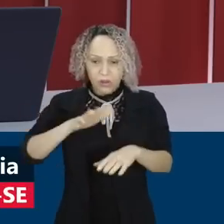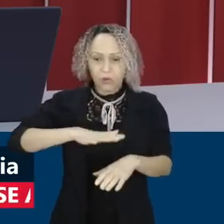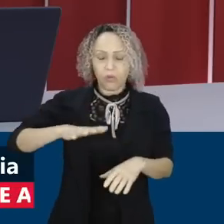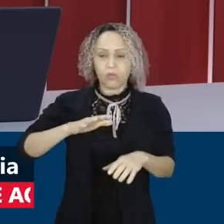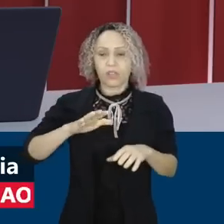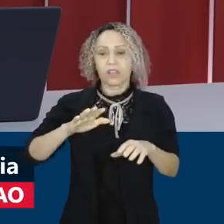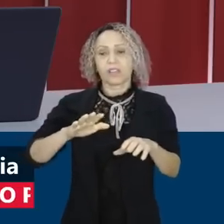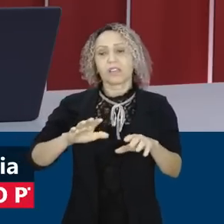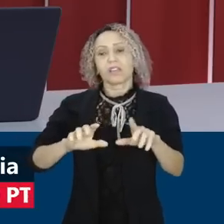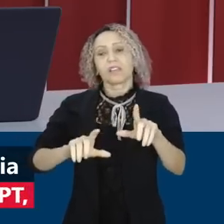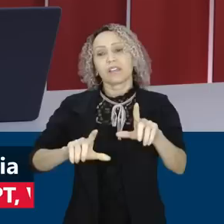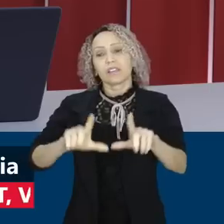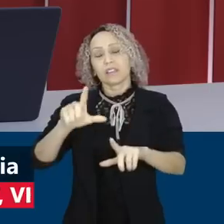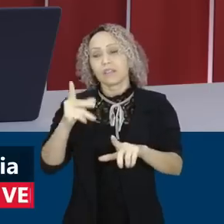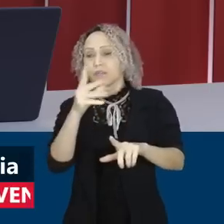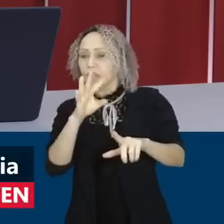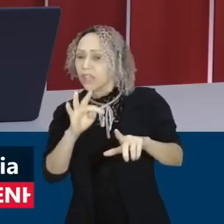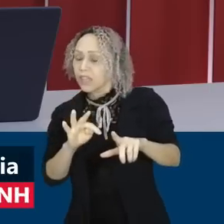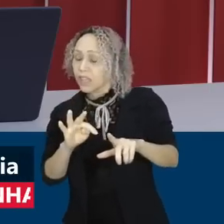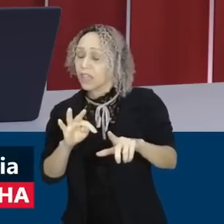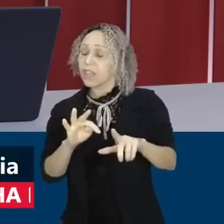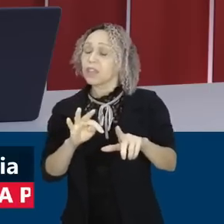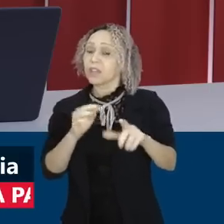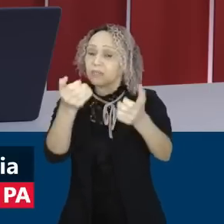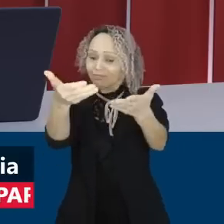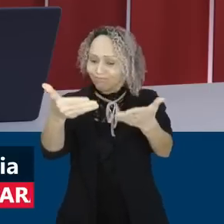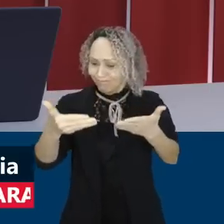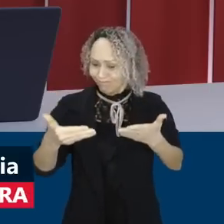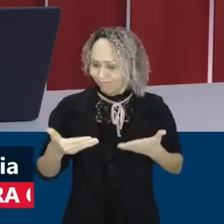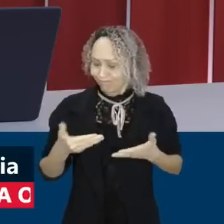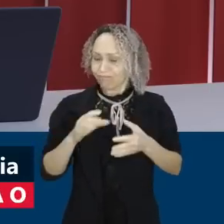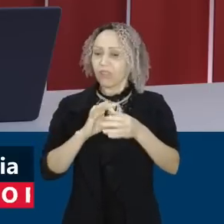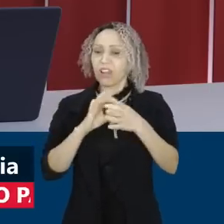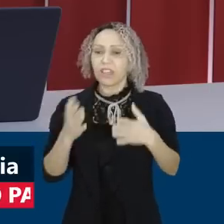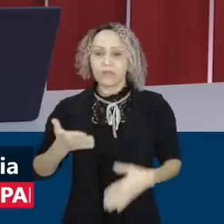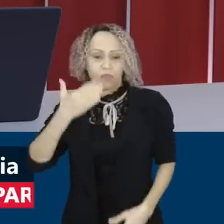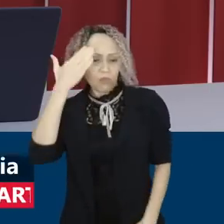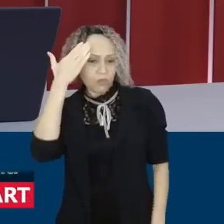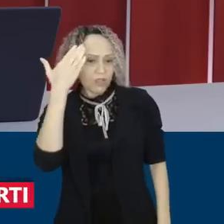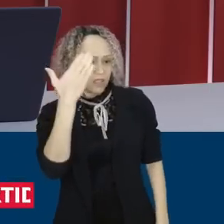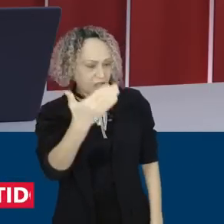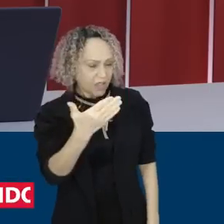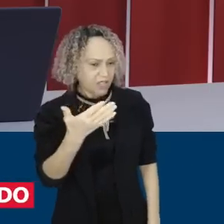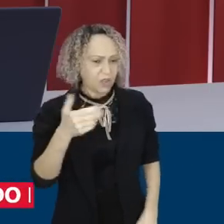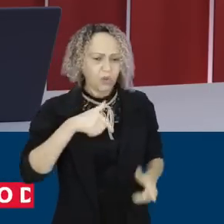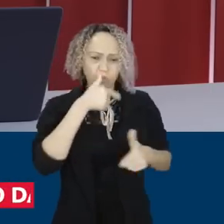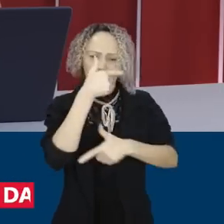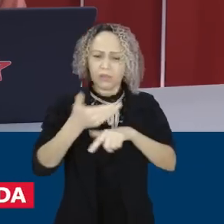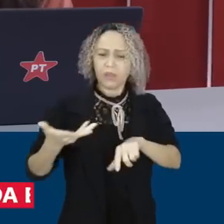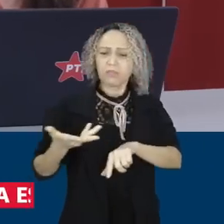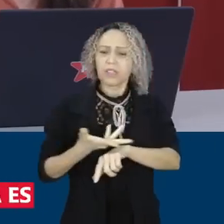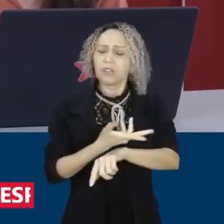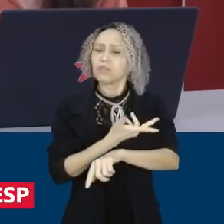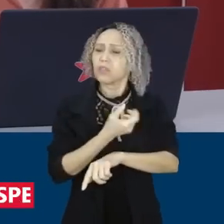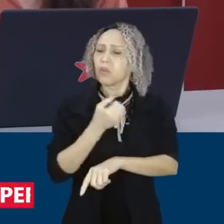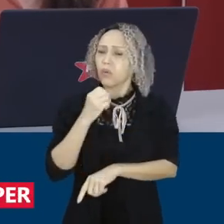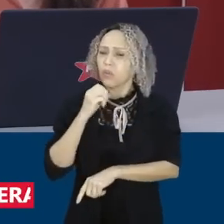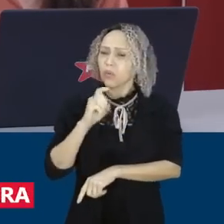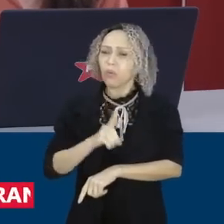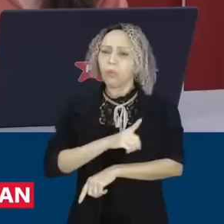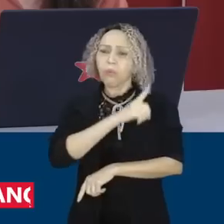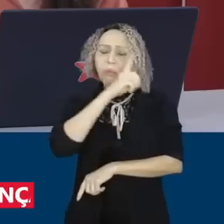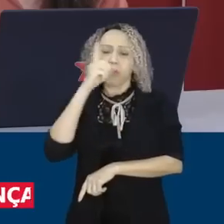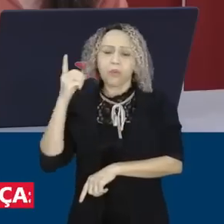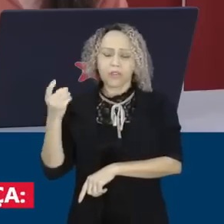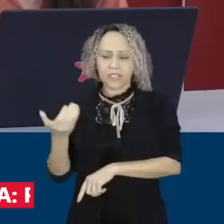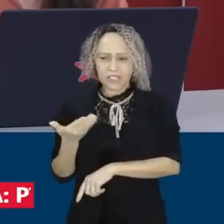PT para a gente trazer mais informações para o público. Muito obrigada. Um excelente trabalho para vocês. Um bom dia. Muito bom.